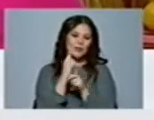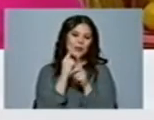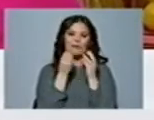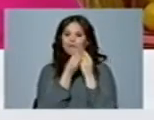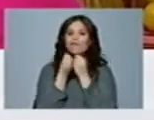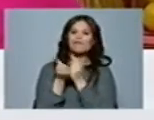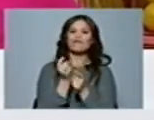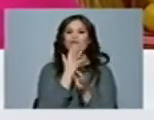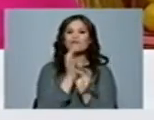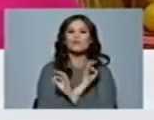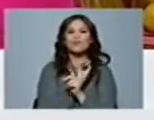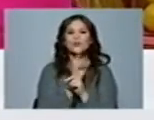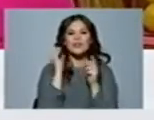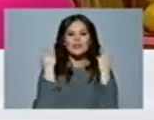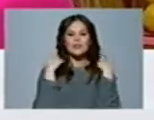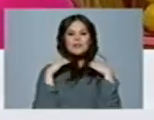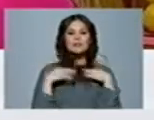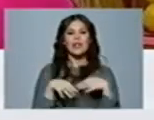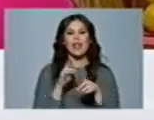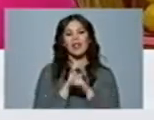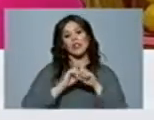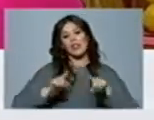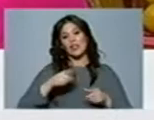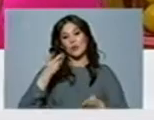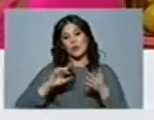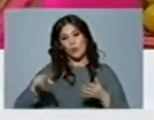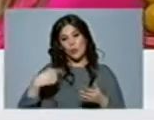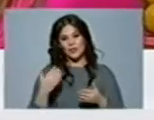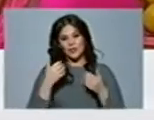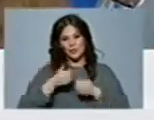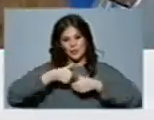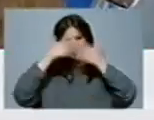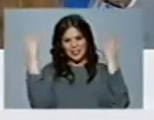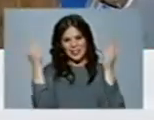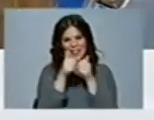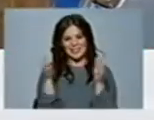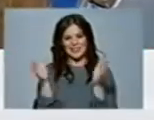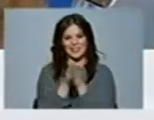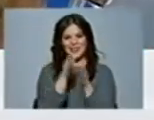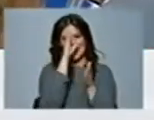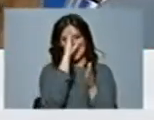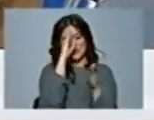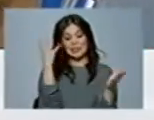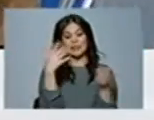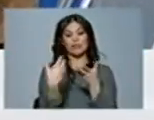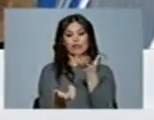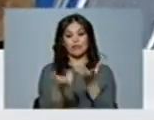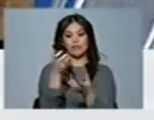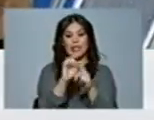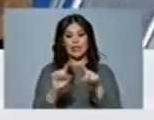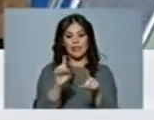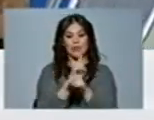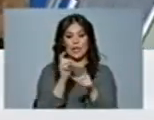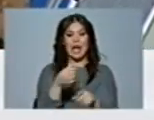cozido transmontano? Bom, este... Que difere de outros cozidos. Antes de mais, bom dia para toda a gente. Bom dia. Este cozido tem diferente, que é, portanto, é as